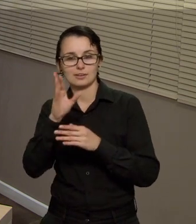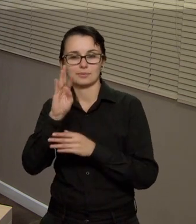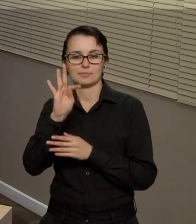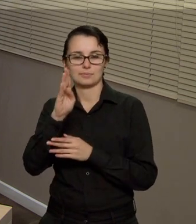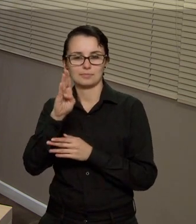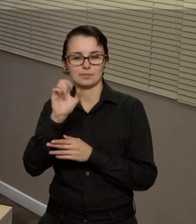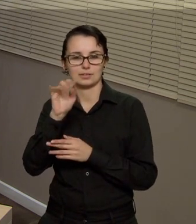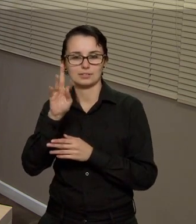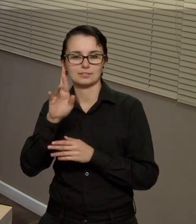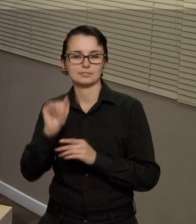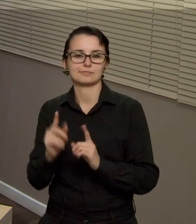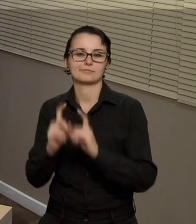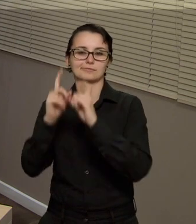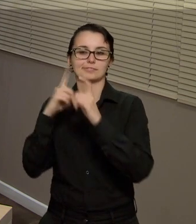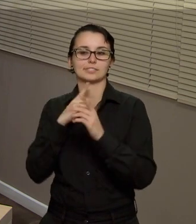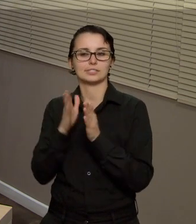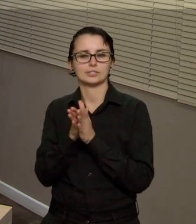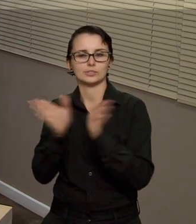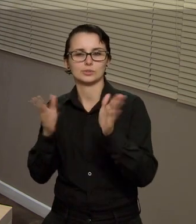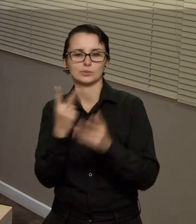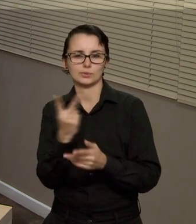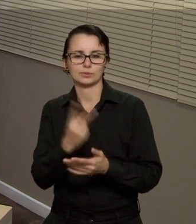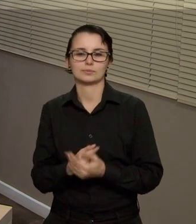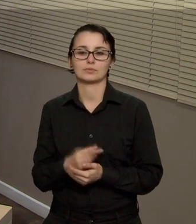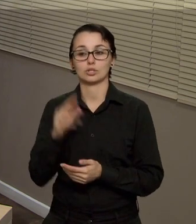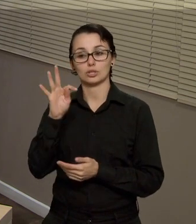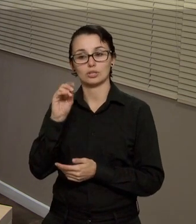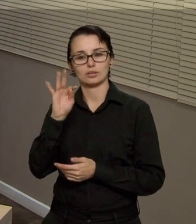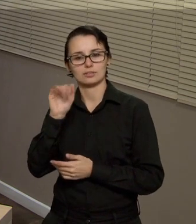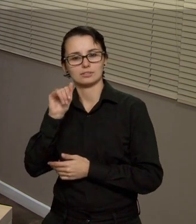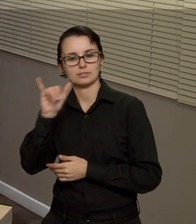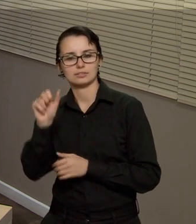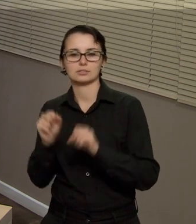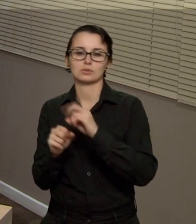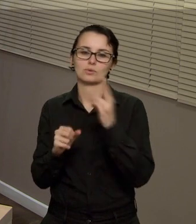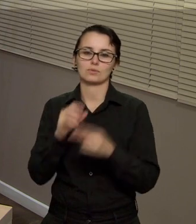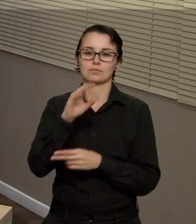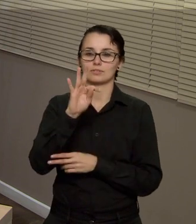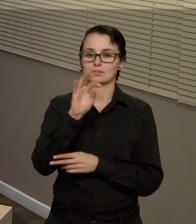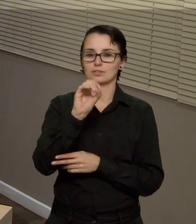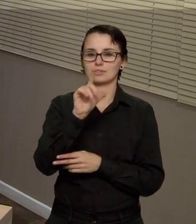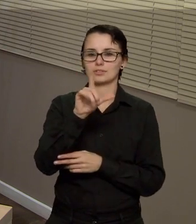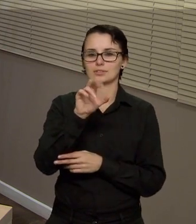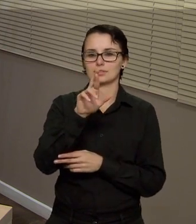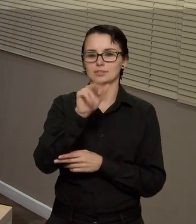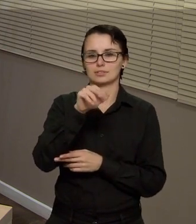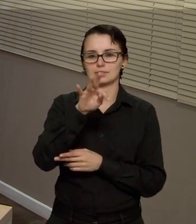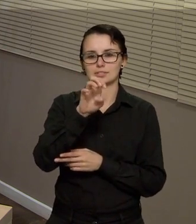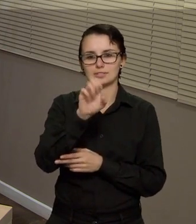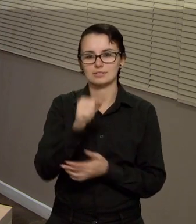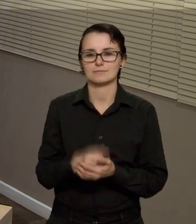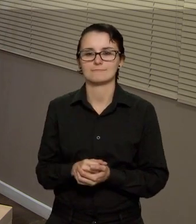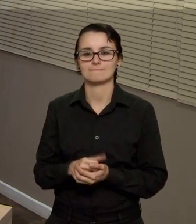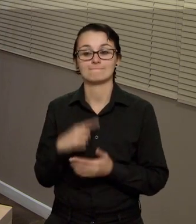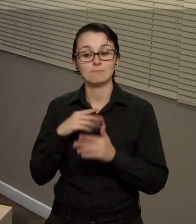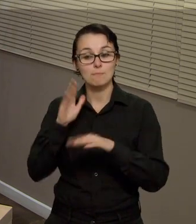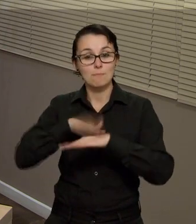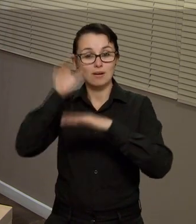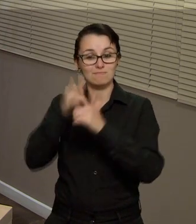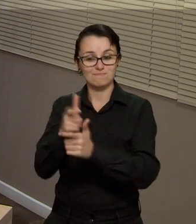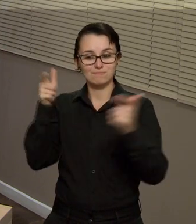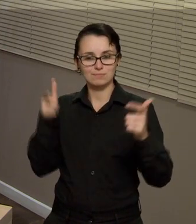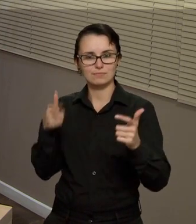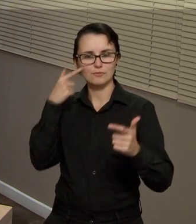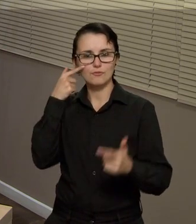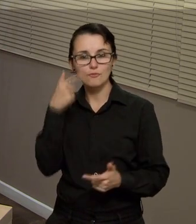coliformes termotolerantes. Quanto maior a concentração destes organismos em um corpo d'água, maior será o